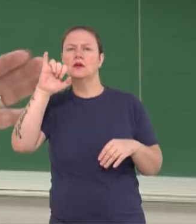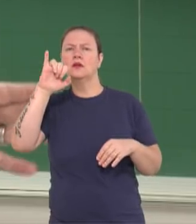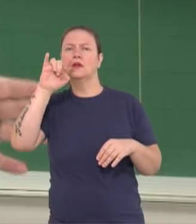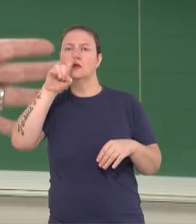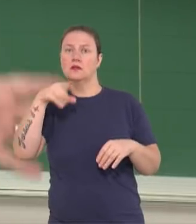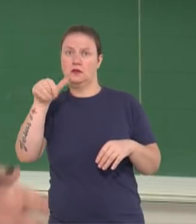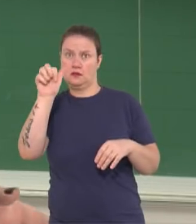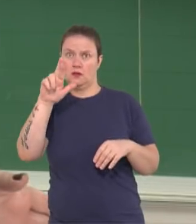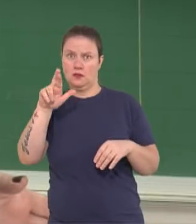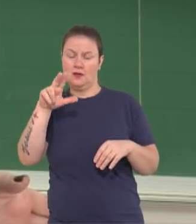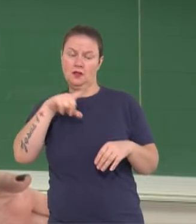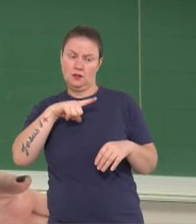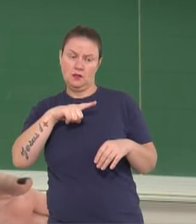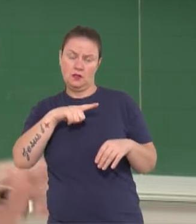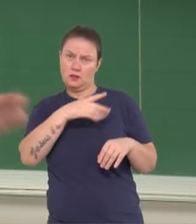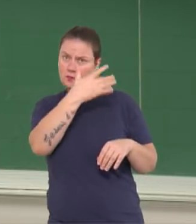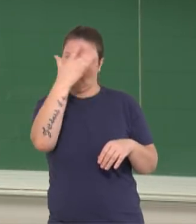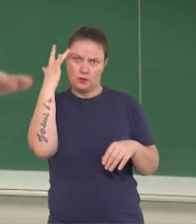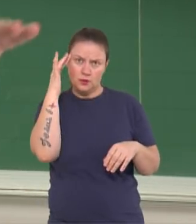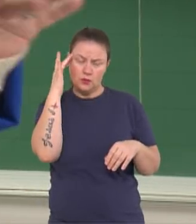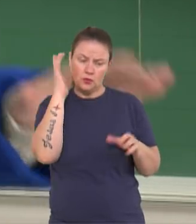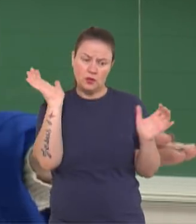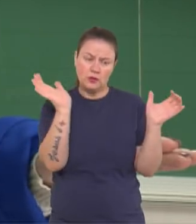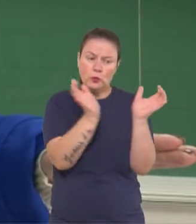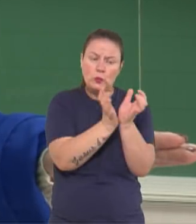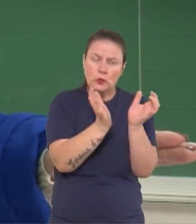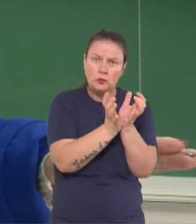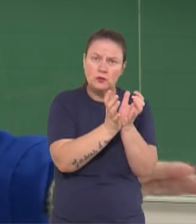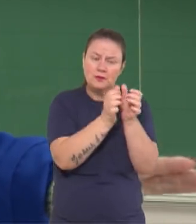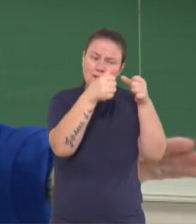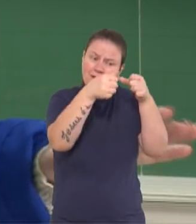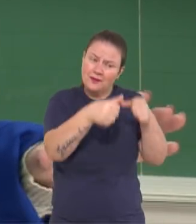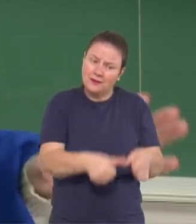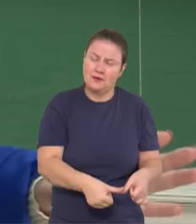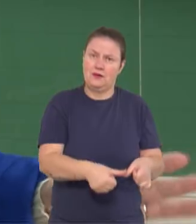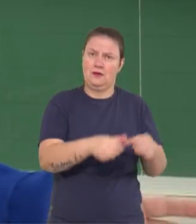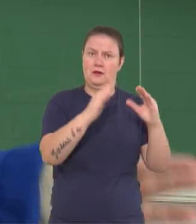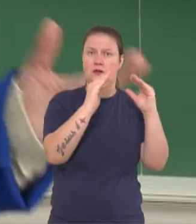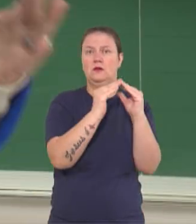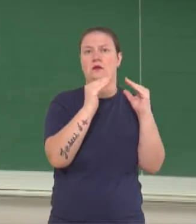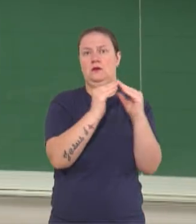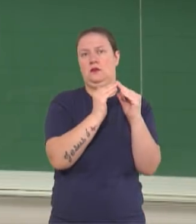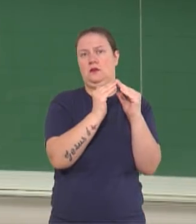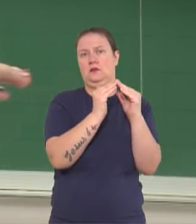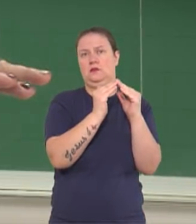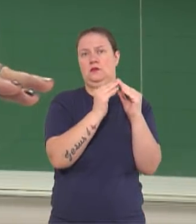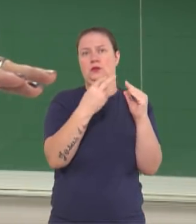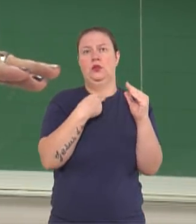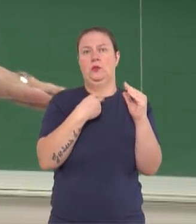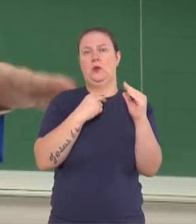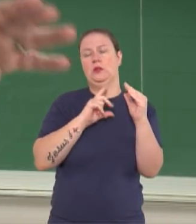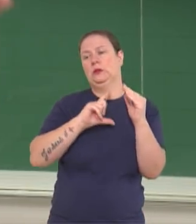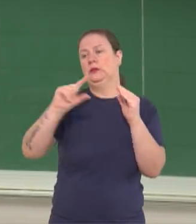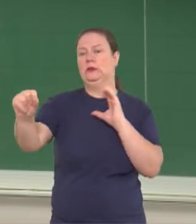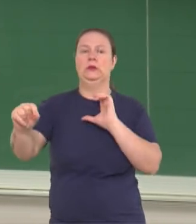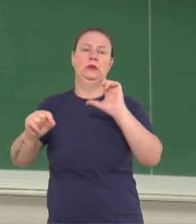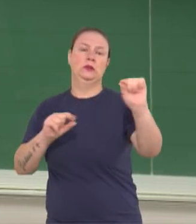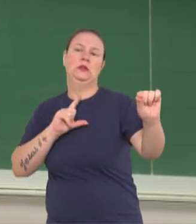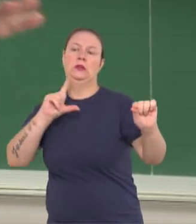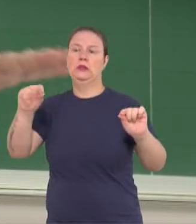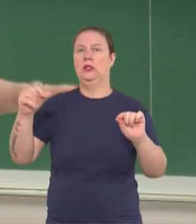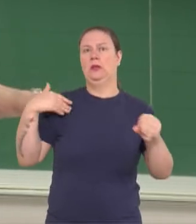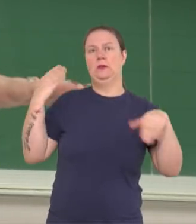devem ficar reclusas, né? Em reclusão, né? Significa o quê? Que não podem sair de casa, né? Tem que evitar